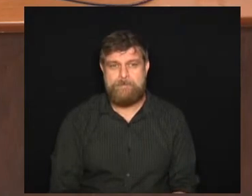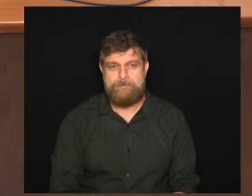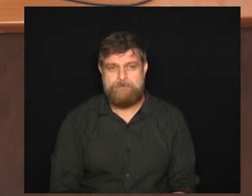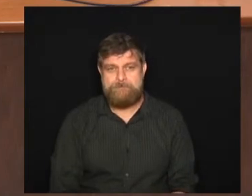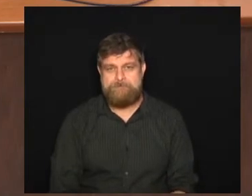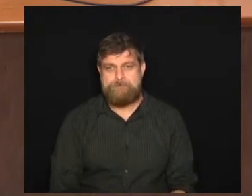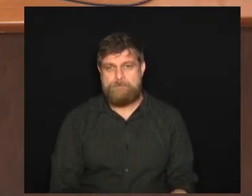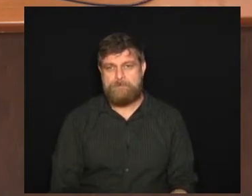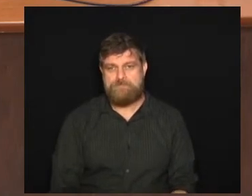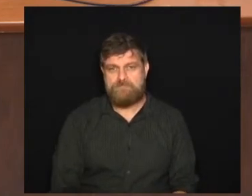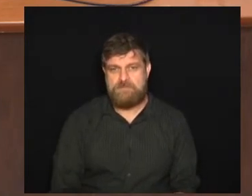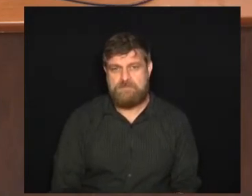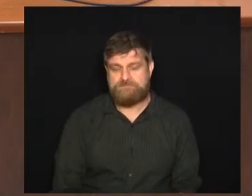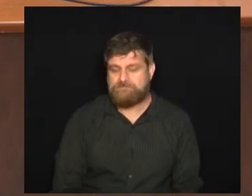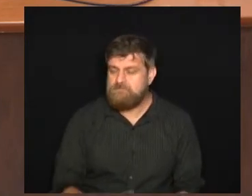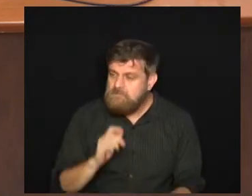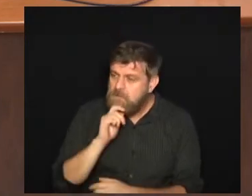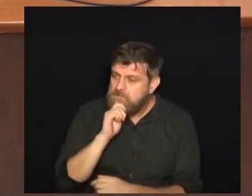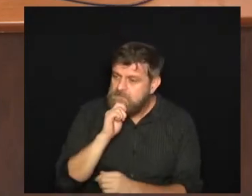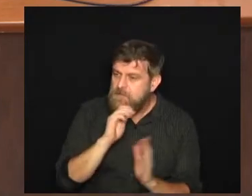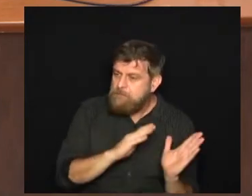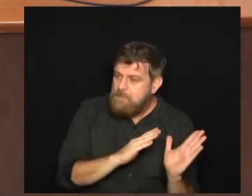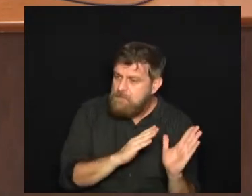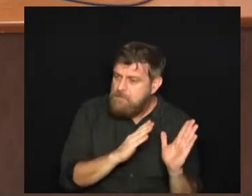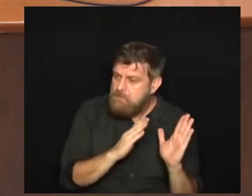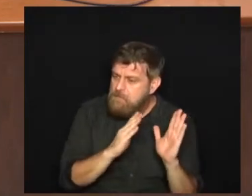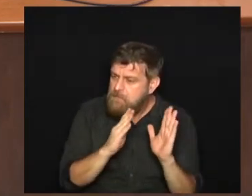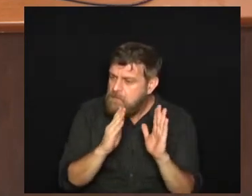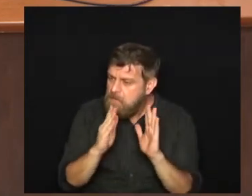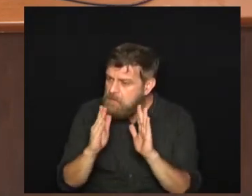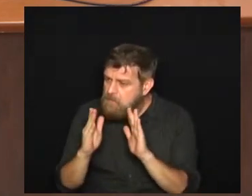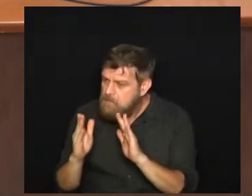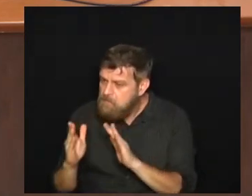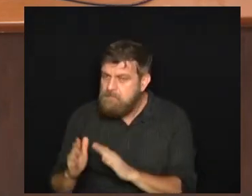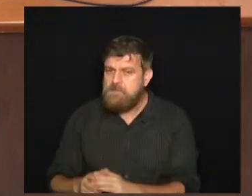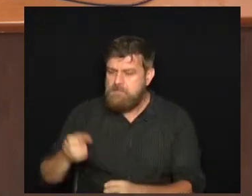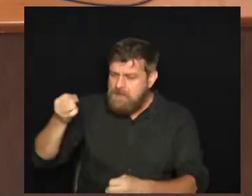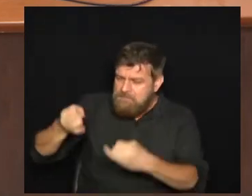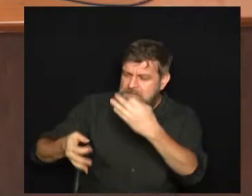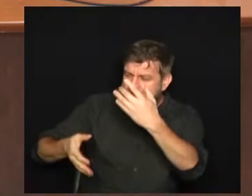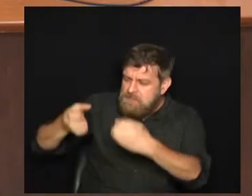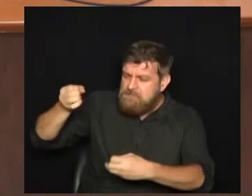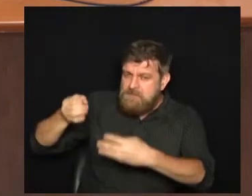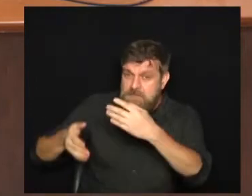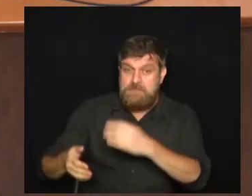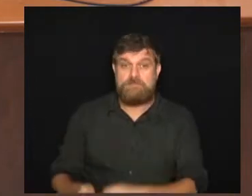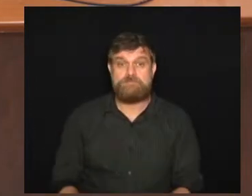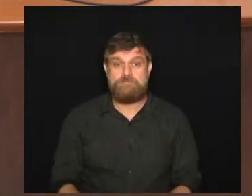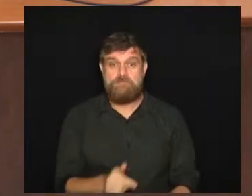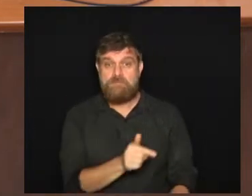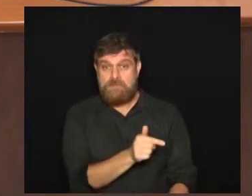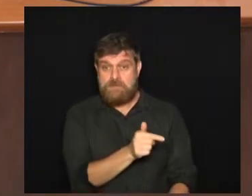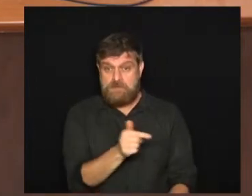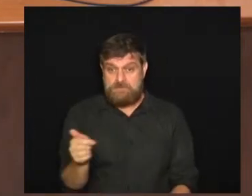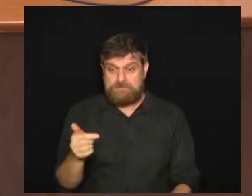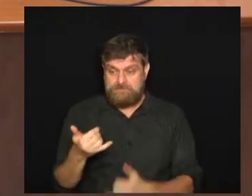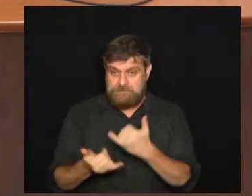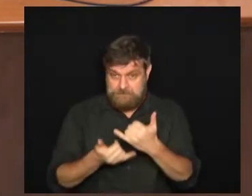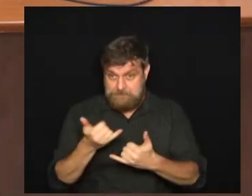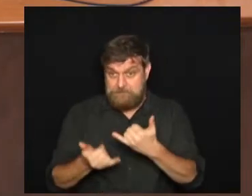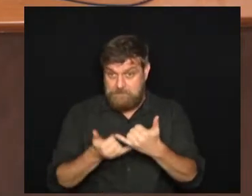Paulo, eu ouvindo aí atentamente suas explicações aí, de fato, como você fala da semana do brincar,